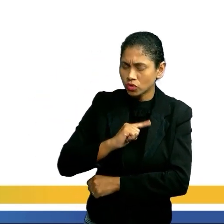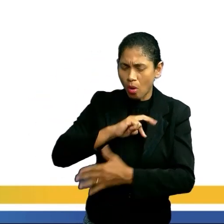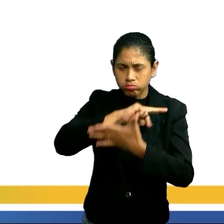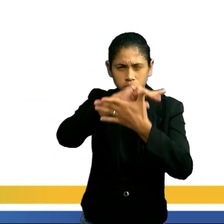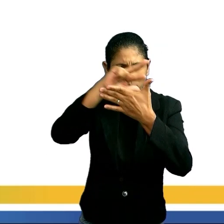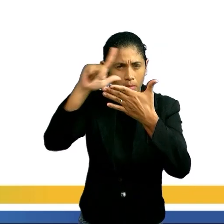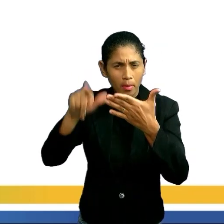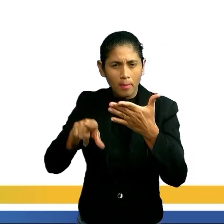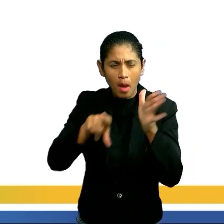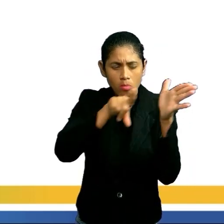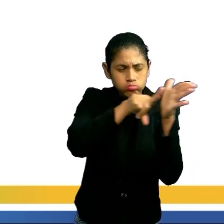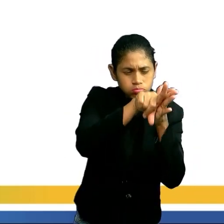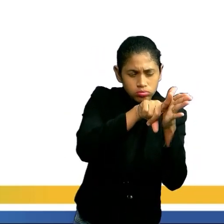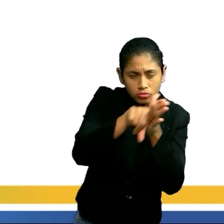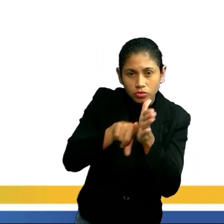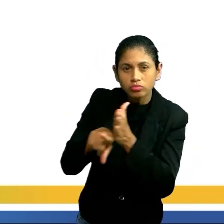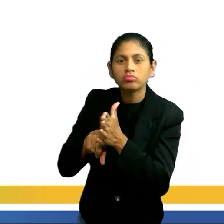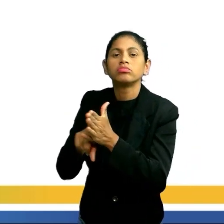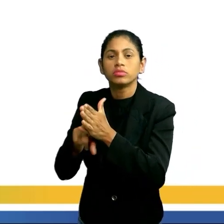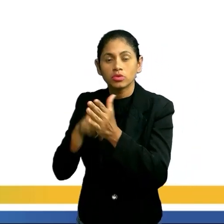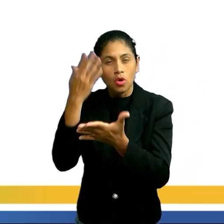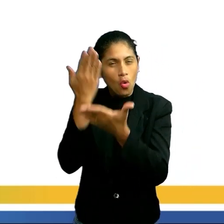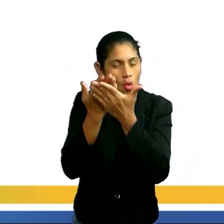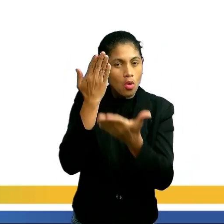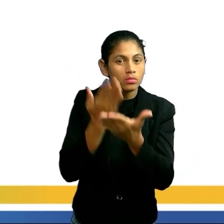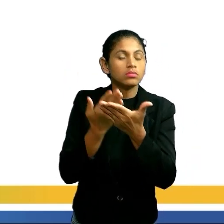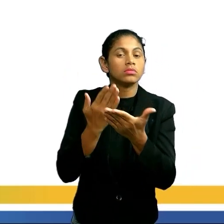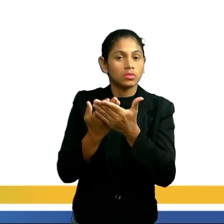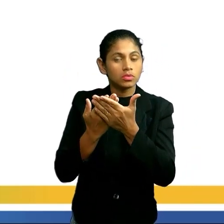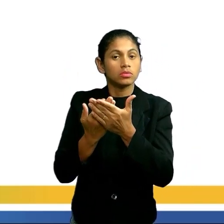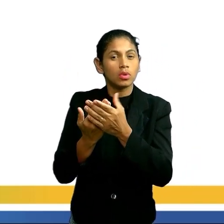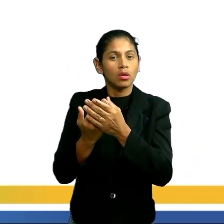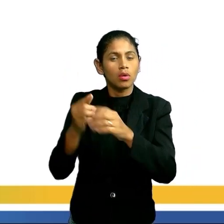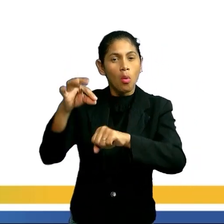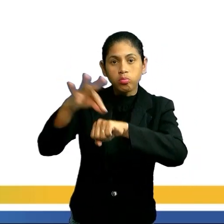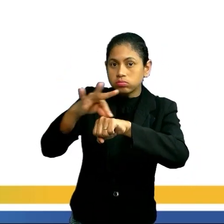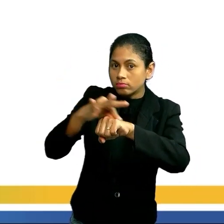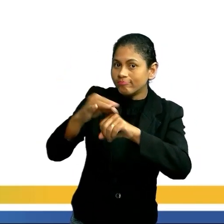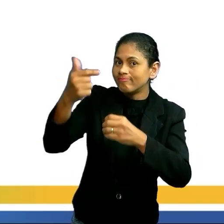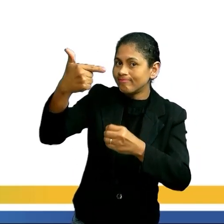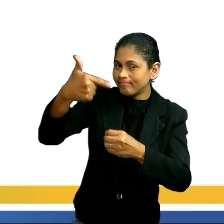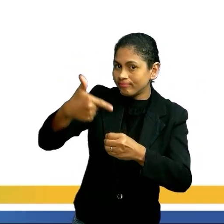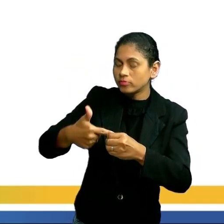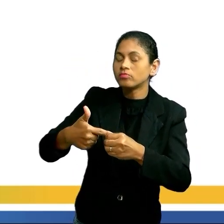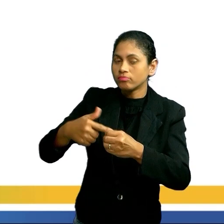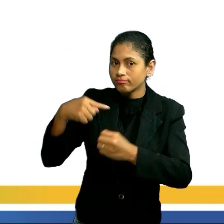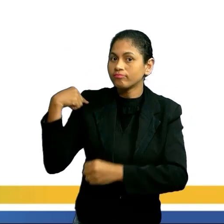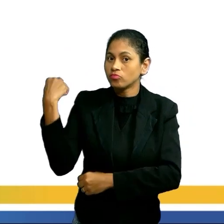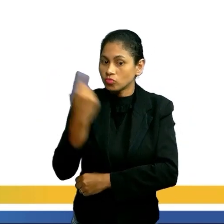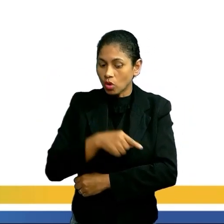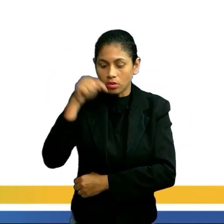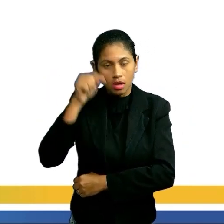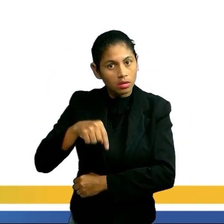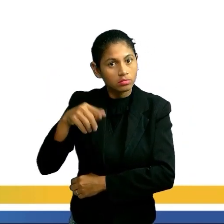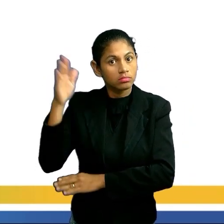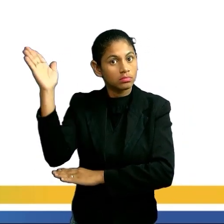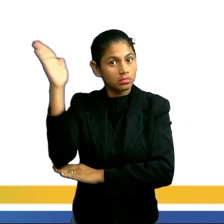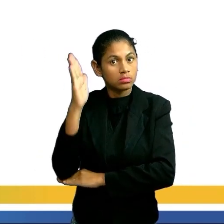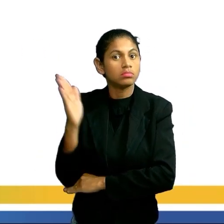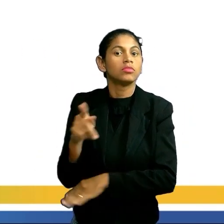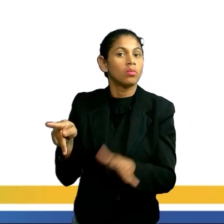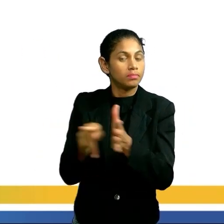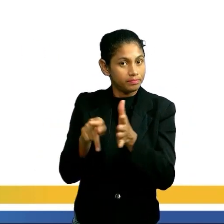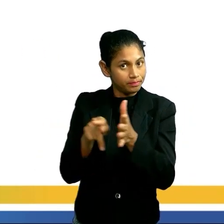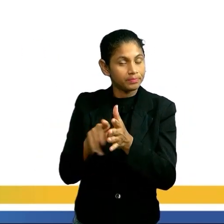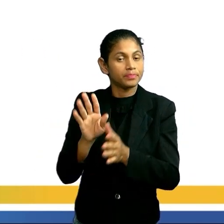nosso país. E Vargas vai dizer assim, vamos patentear o petróleo é nosso. Né? Então, para